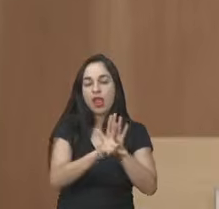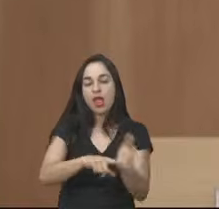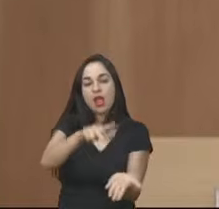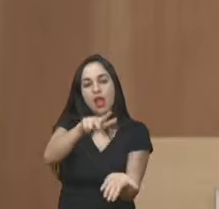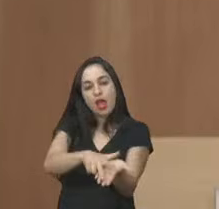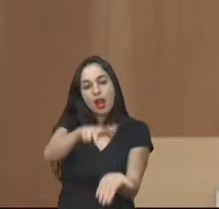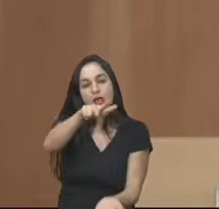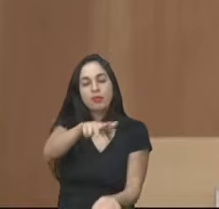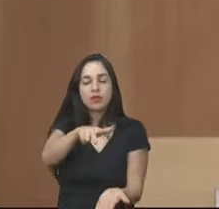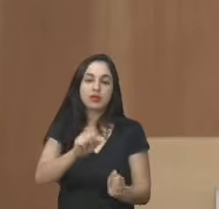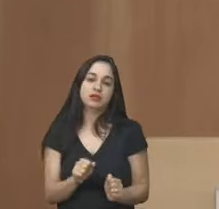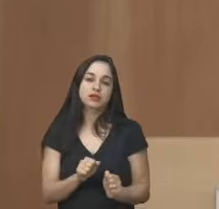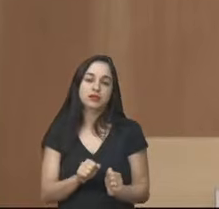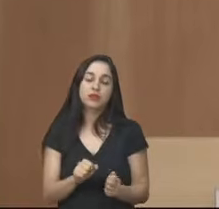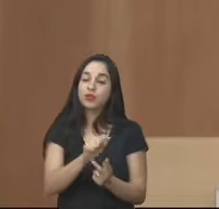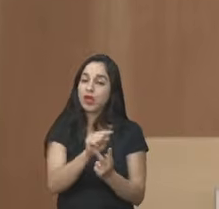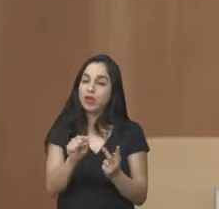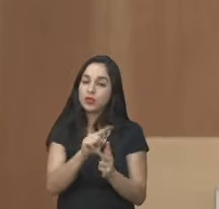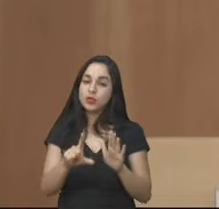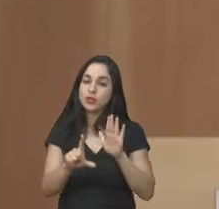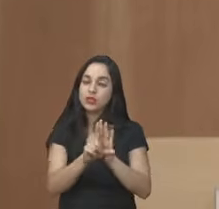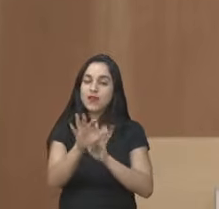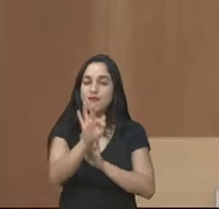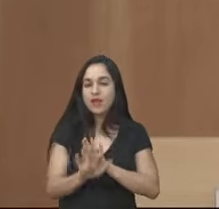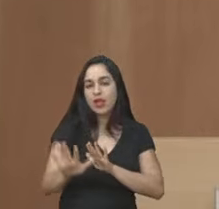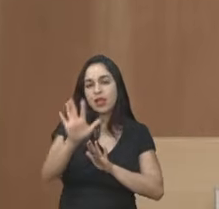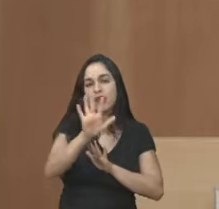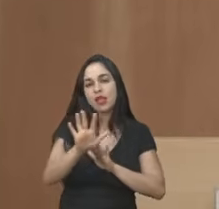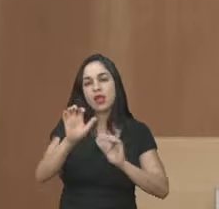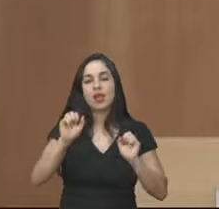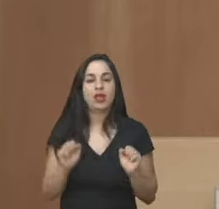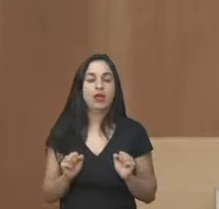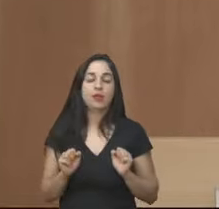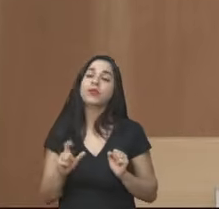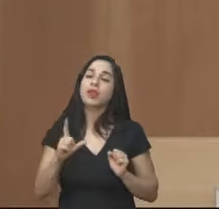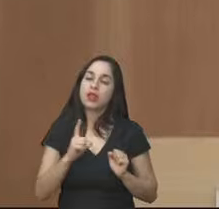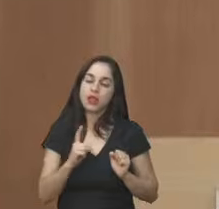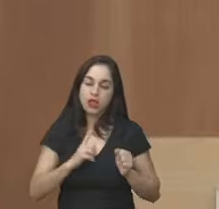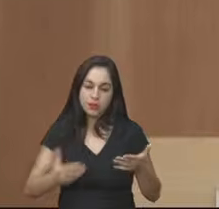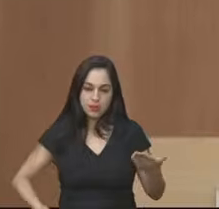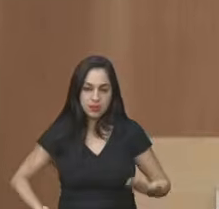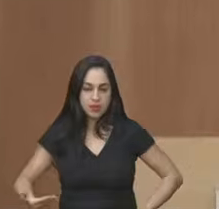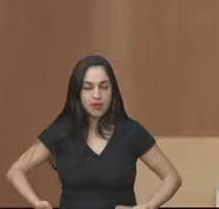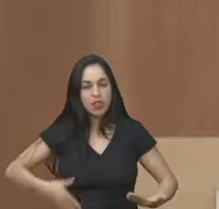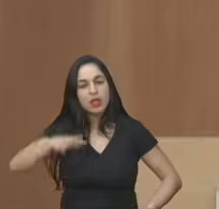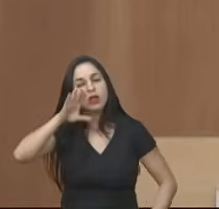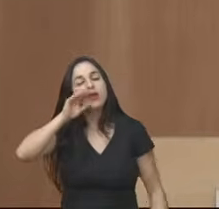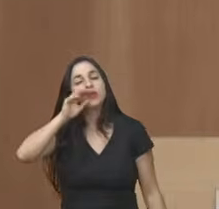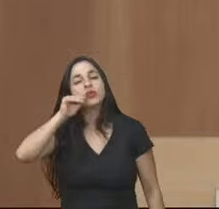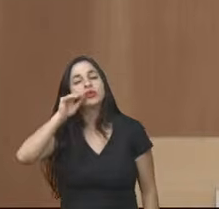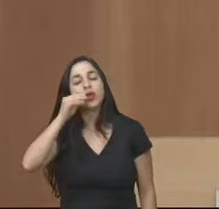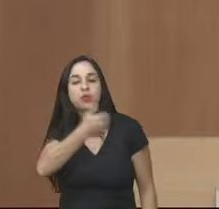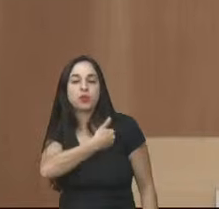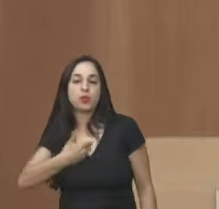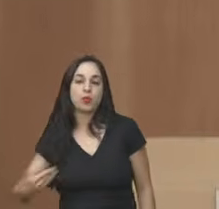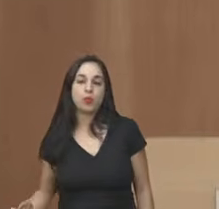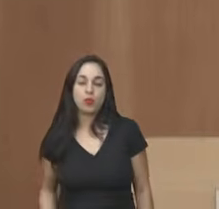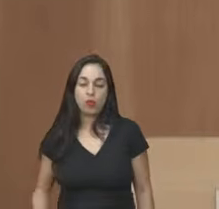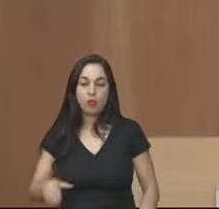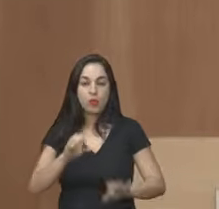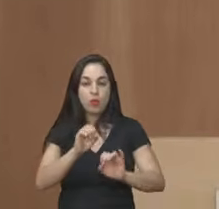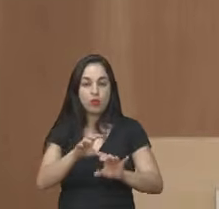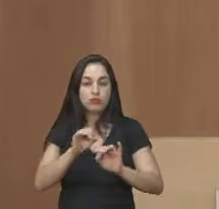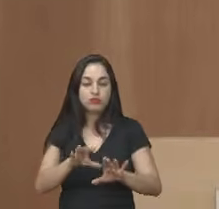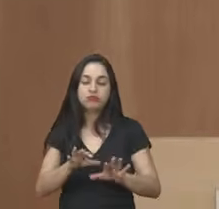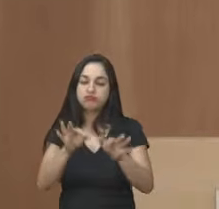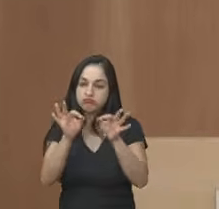regulamenta ambas as leis federais e garante para os nossos servidores públicos, para os nossos educadores, esses direitos tão